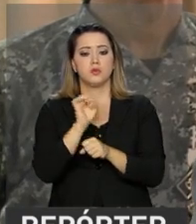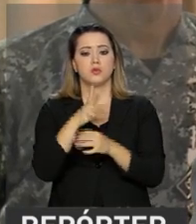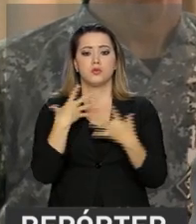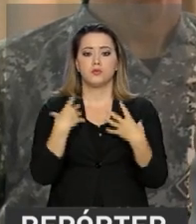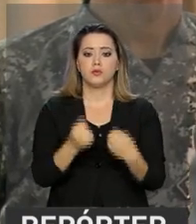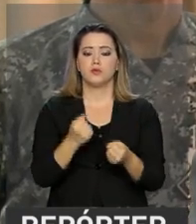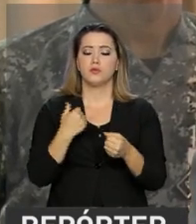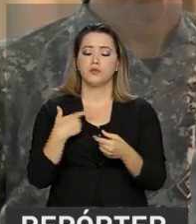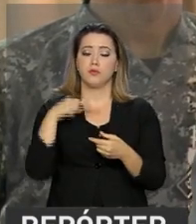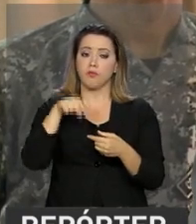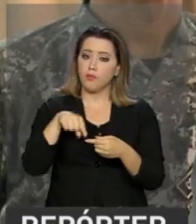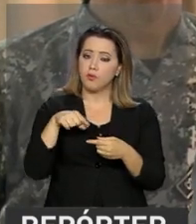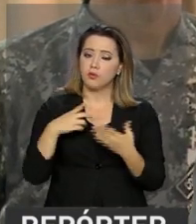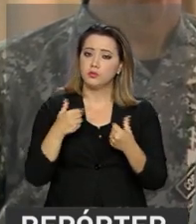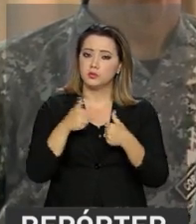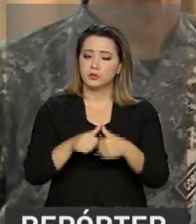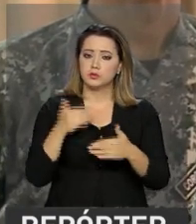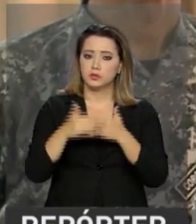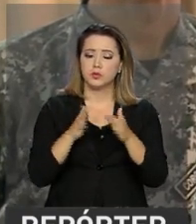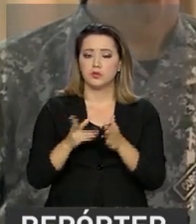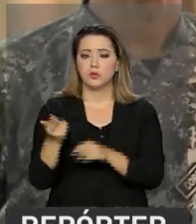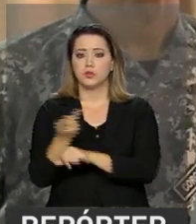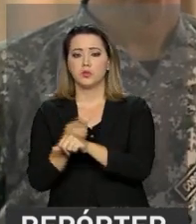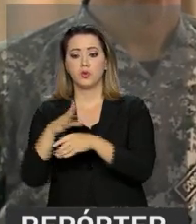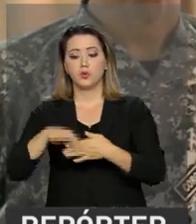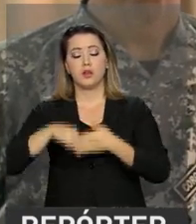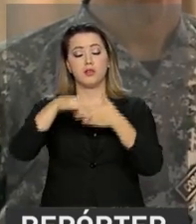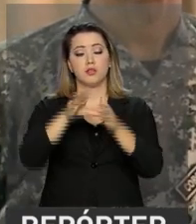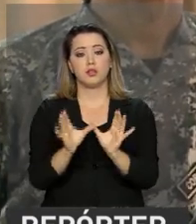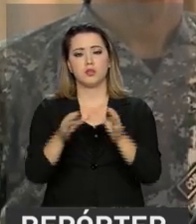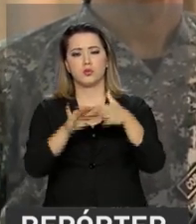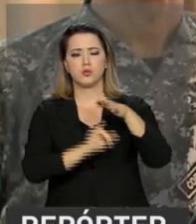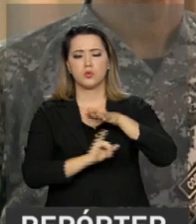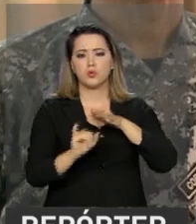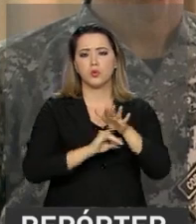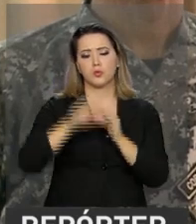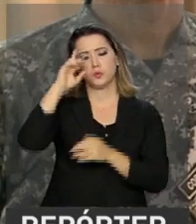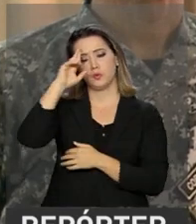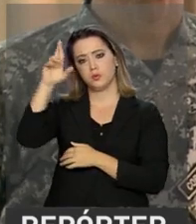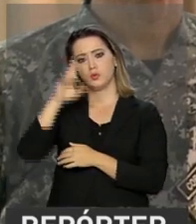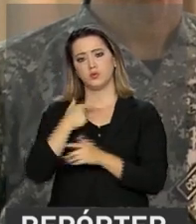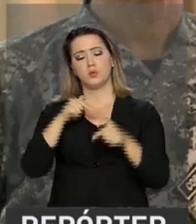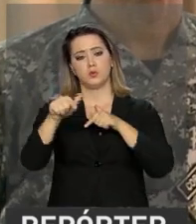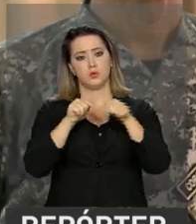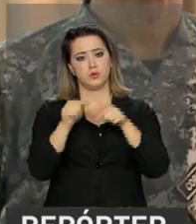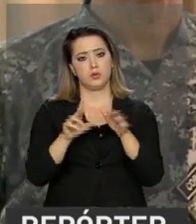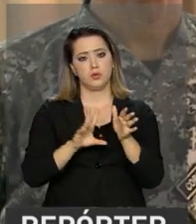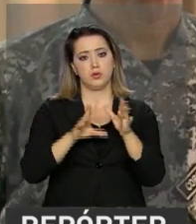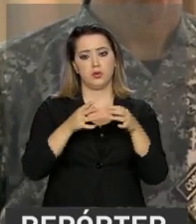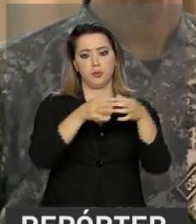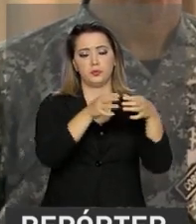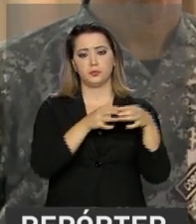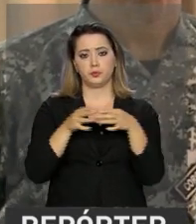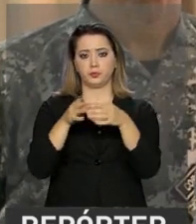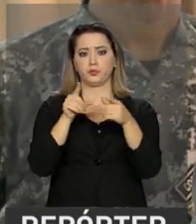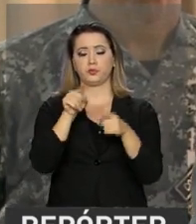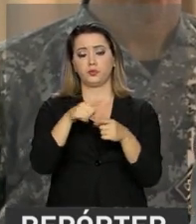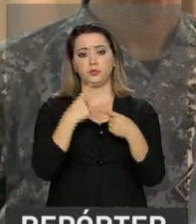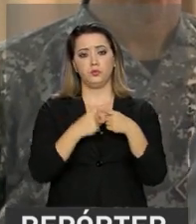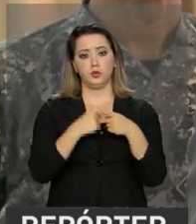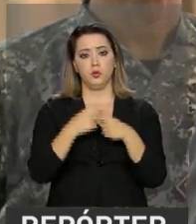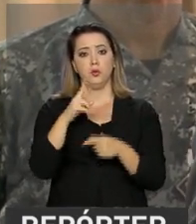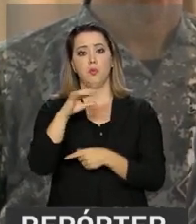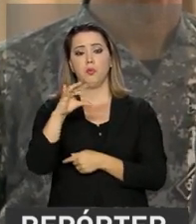sair daqui e vamos procurar as lideranças As instituições as autoridades as associações do Rio de Janeiro porque o